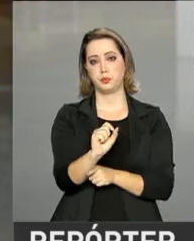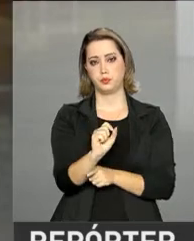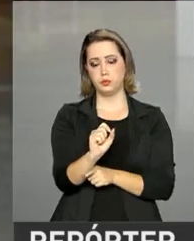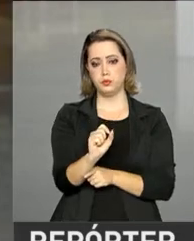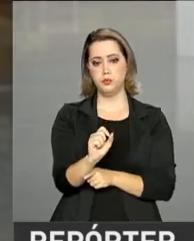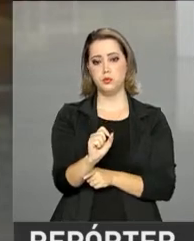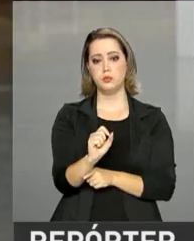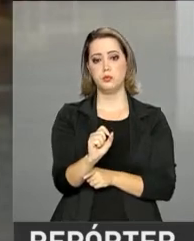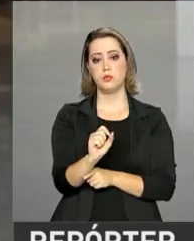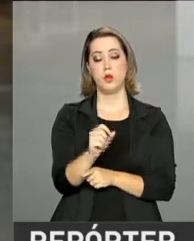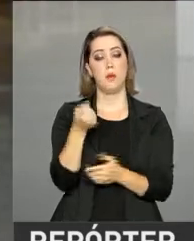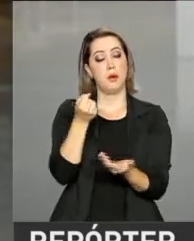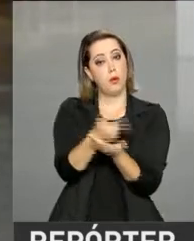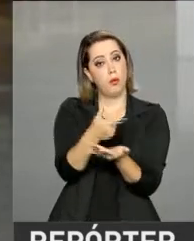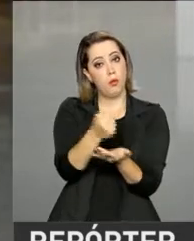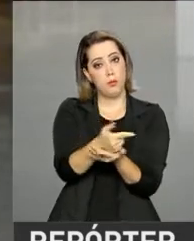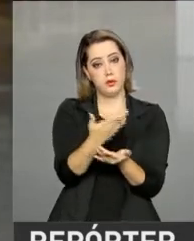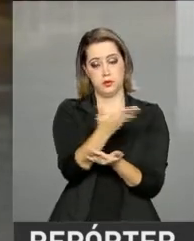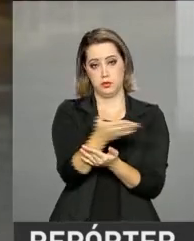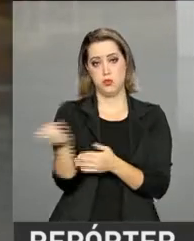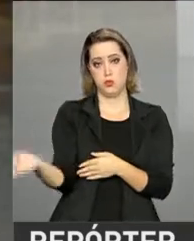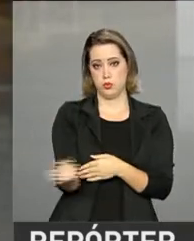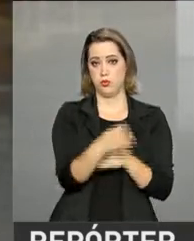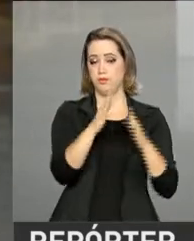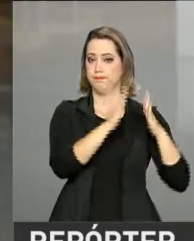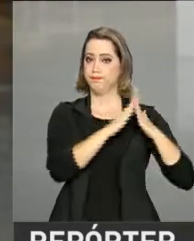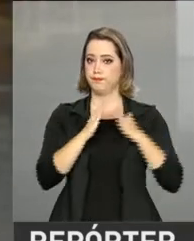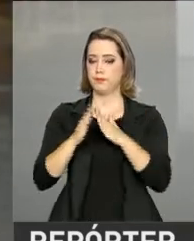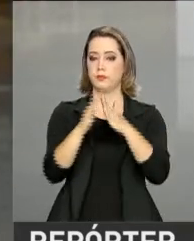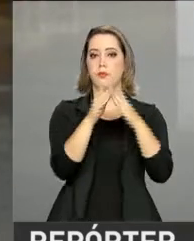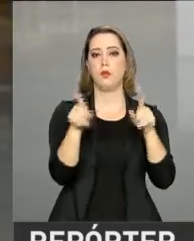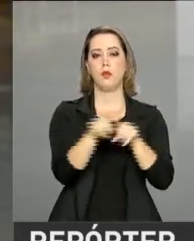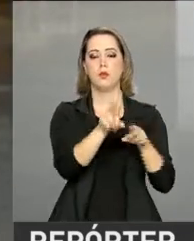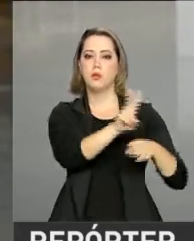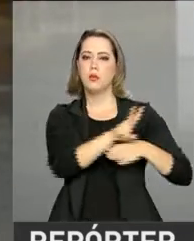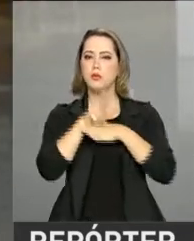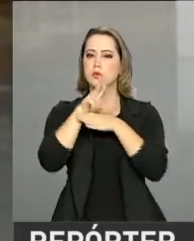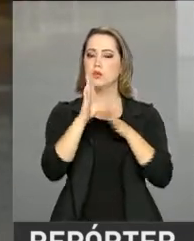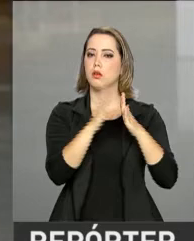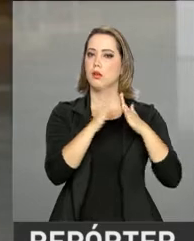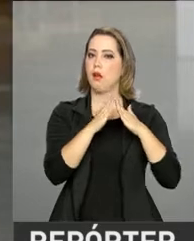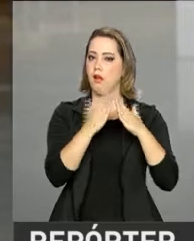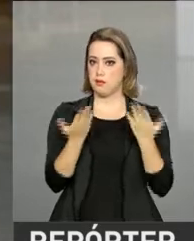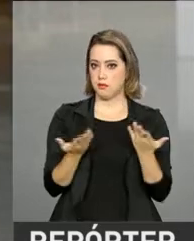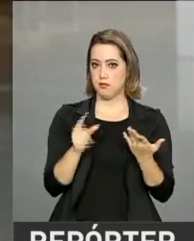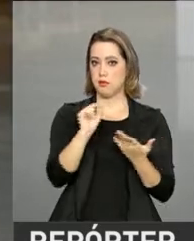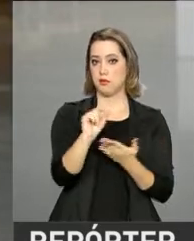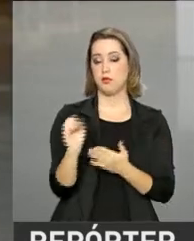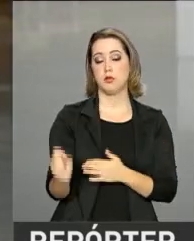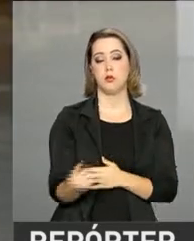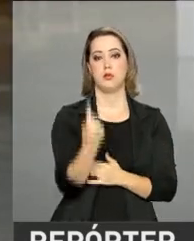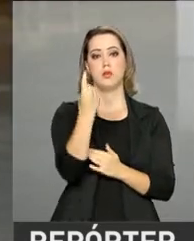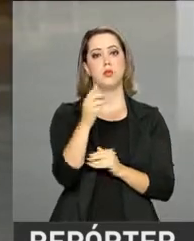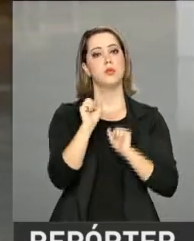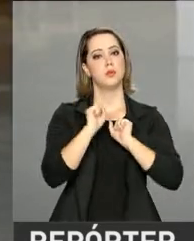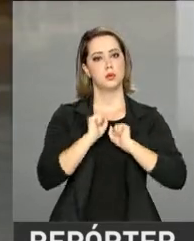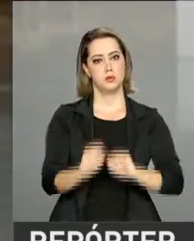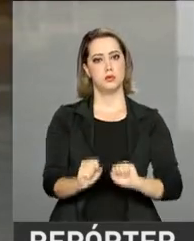de serviço para a compra desses imóveis pelo sistema financeiro de habitação que é uma das modalidades